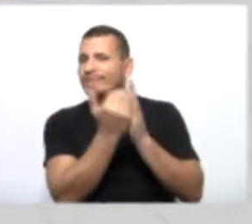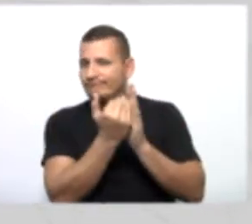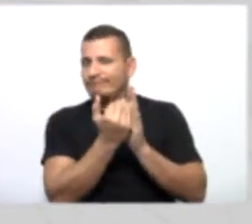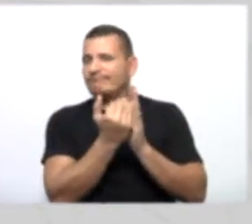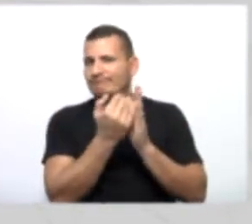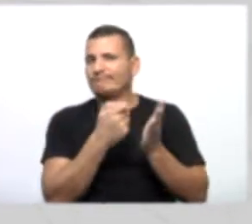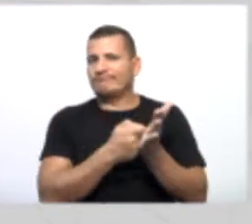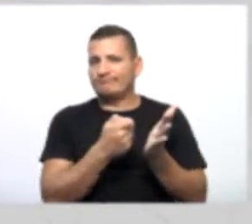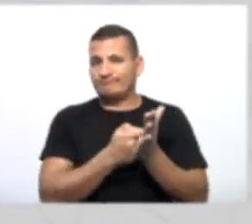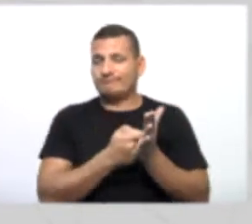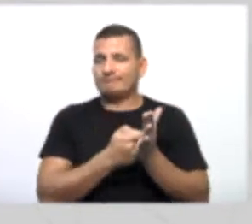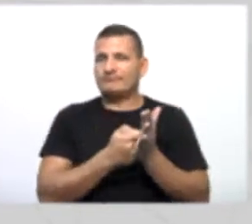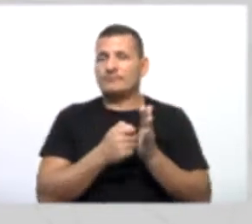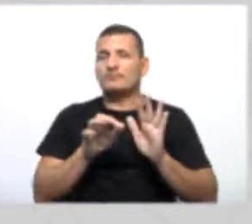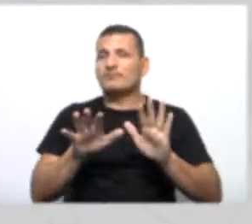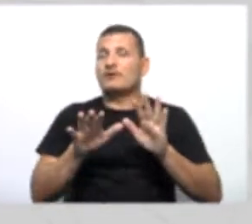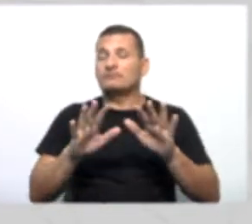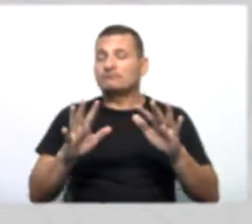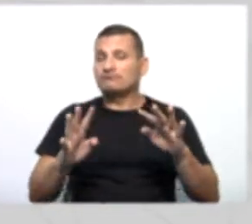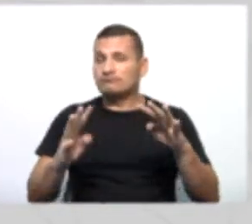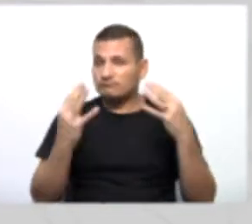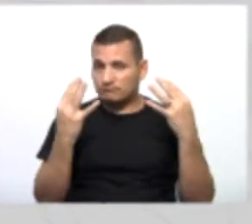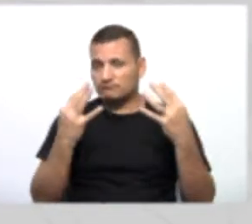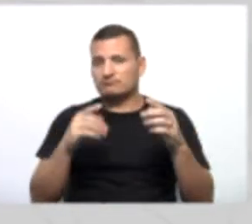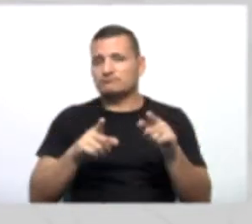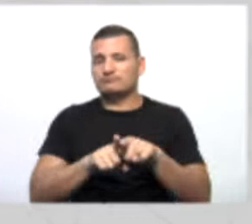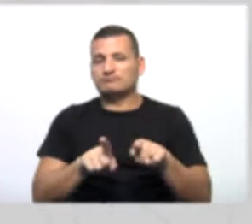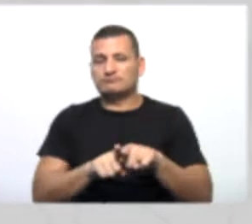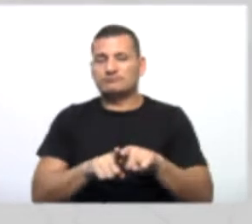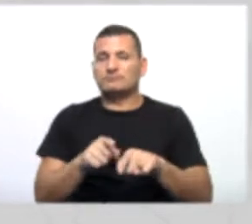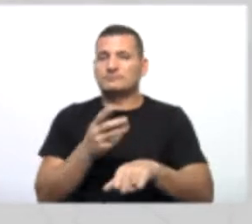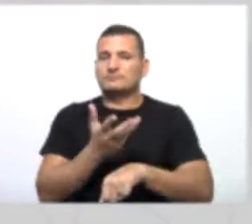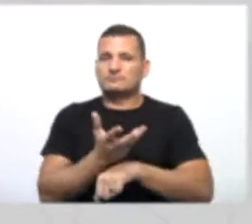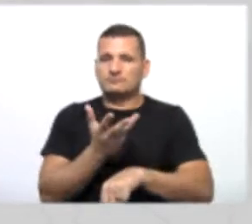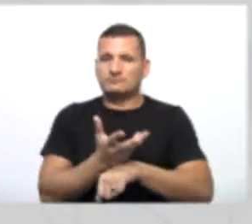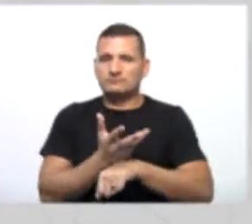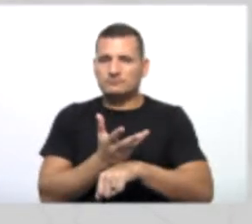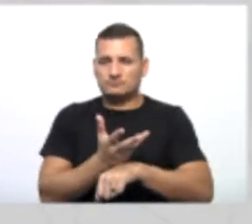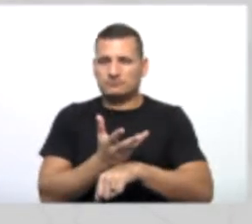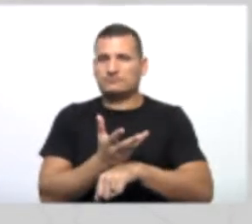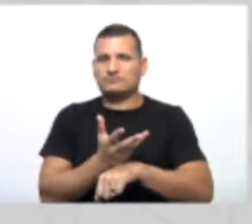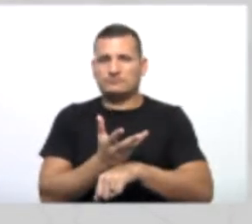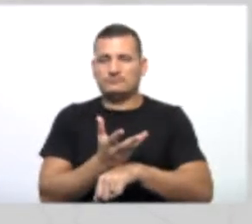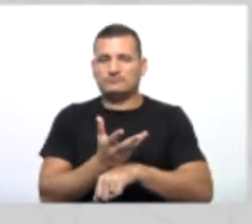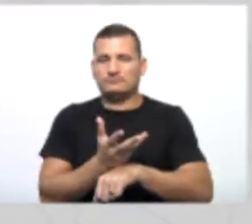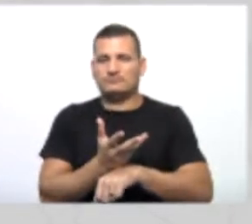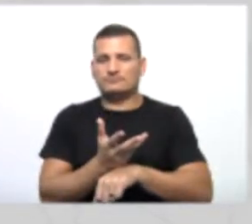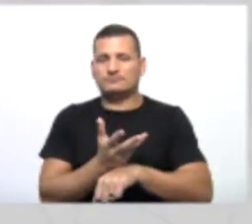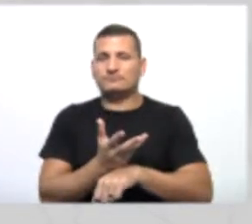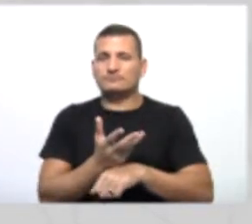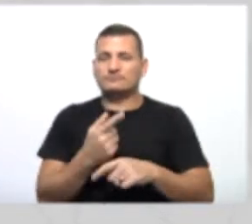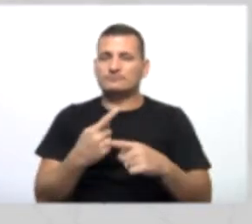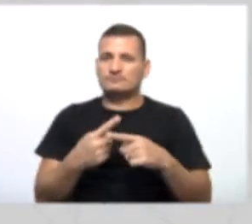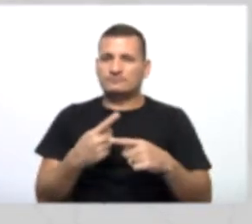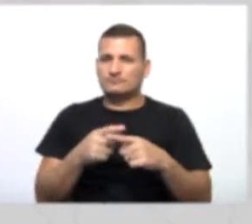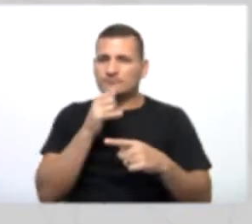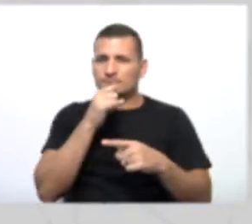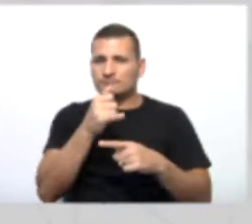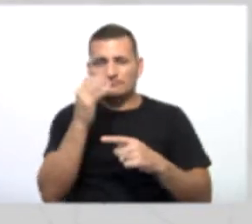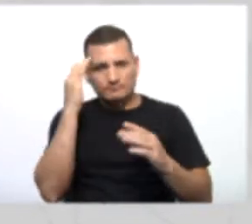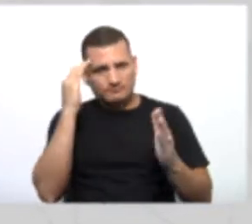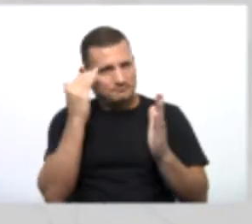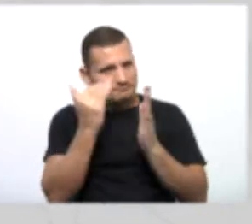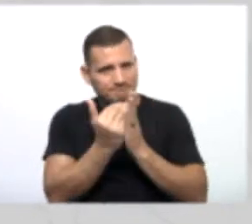as situações, mas chamo a atenção para nossa disciplina, porque se não forem seguidas as